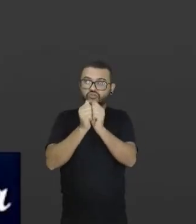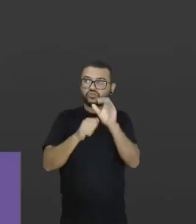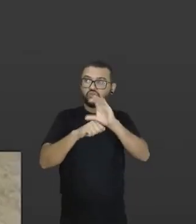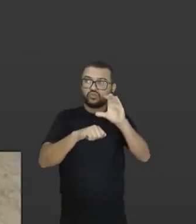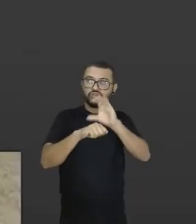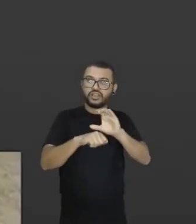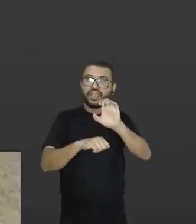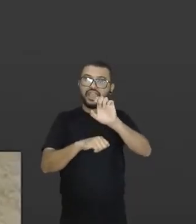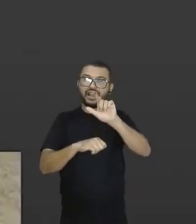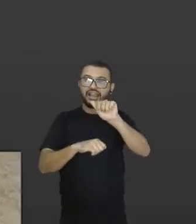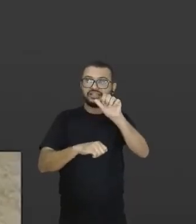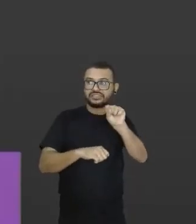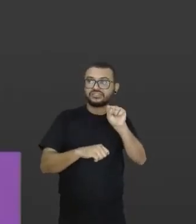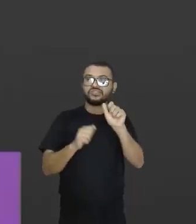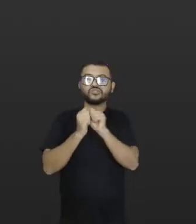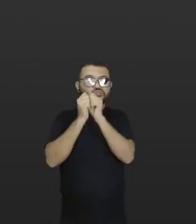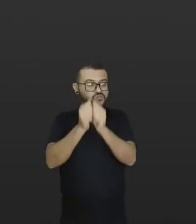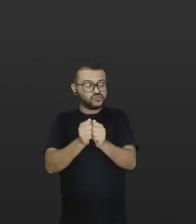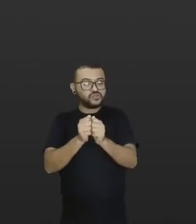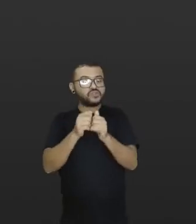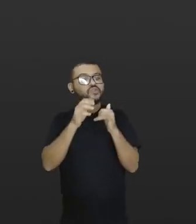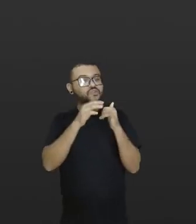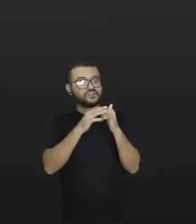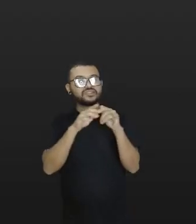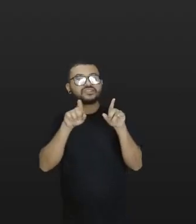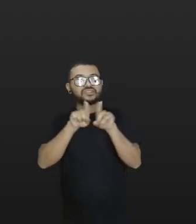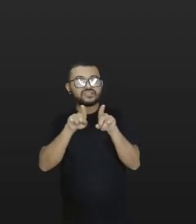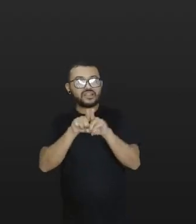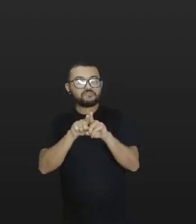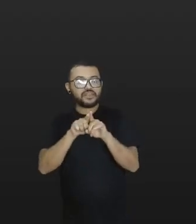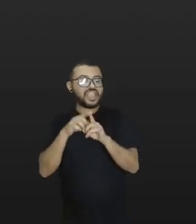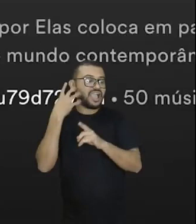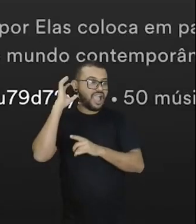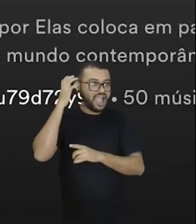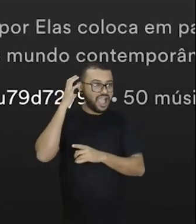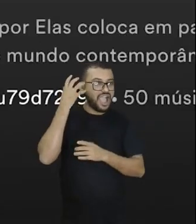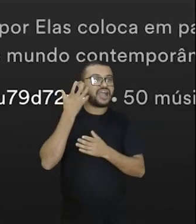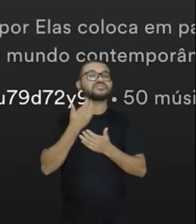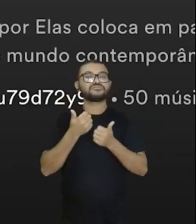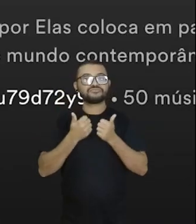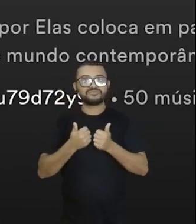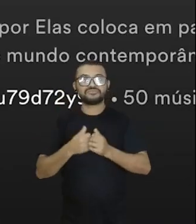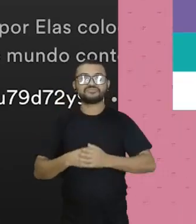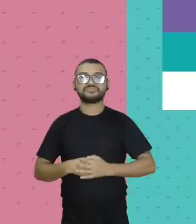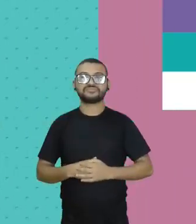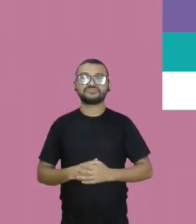canal da TV PT no YouTube ou em formato de podcast no Spotify.